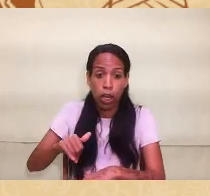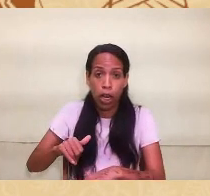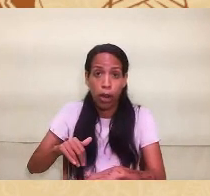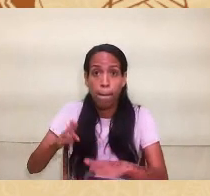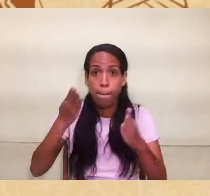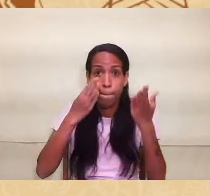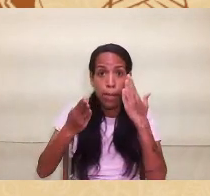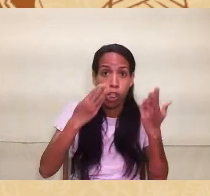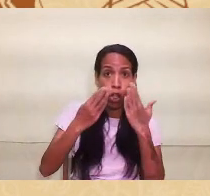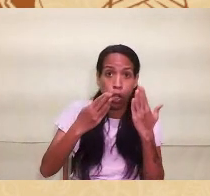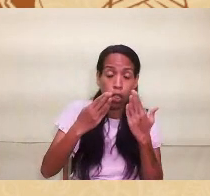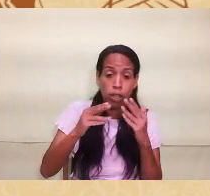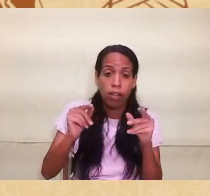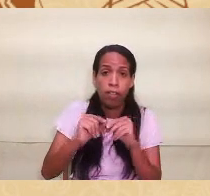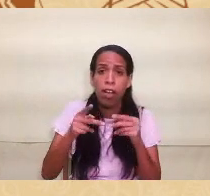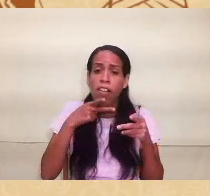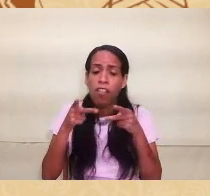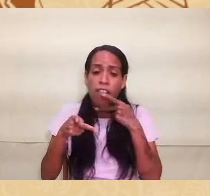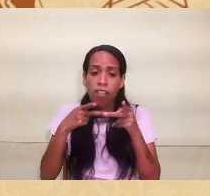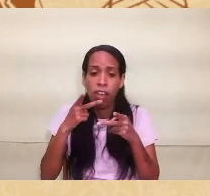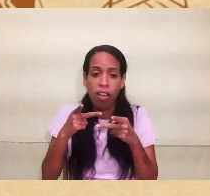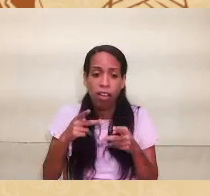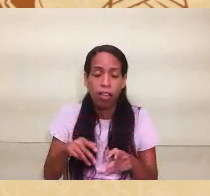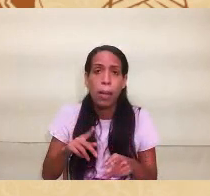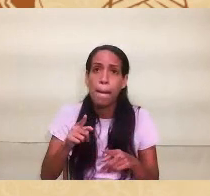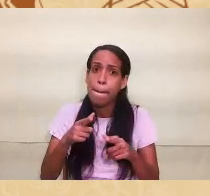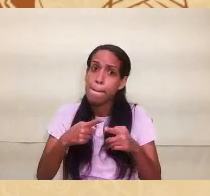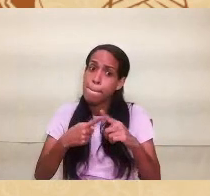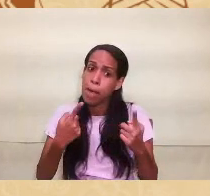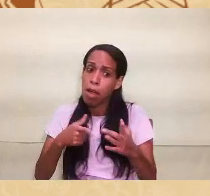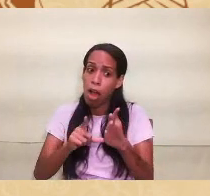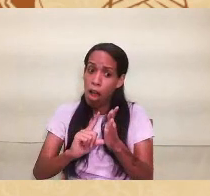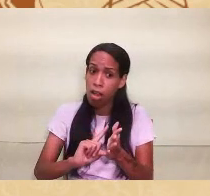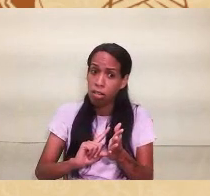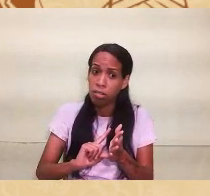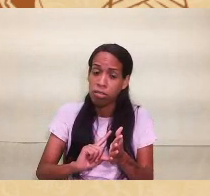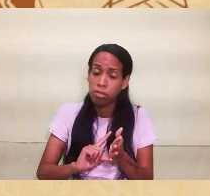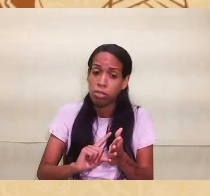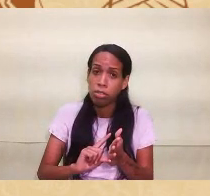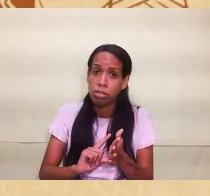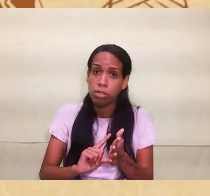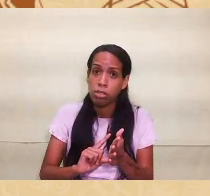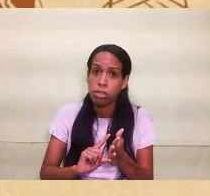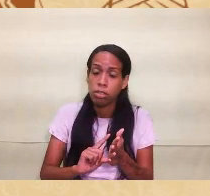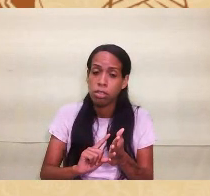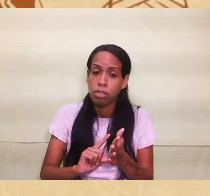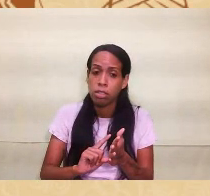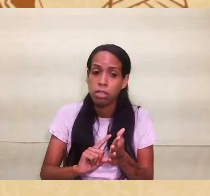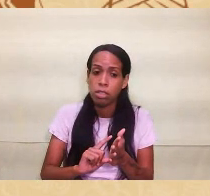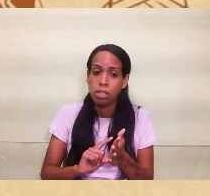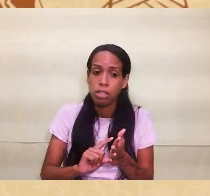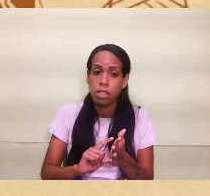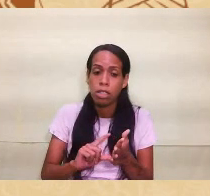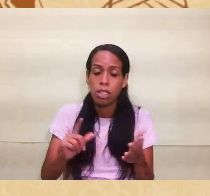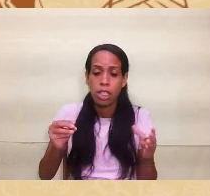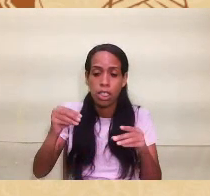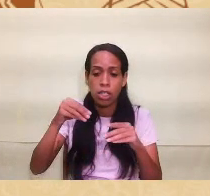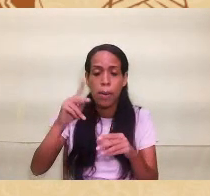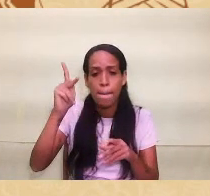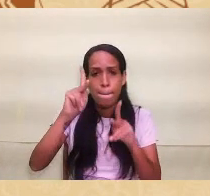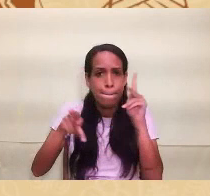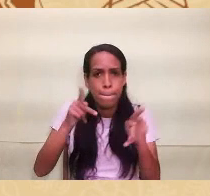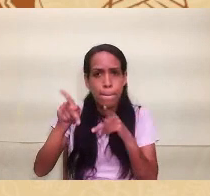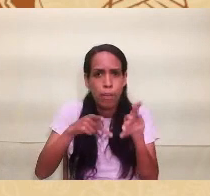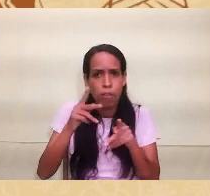para fazer falas, certo? Mas antes de tudo, de ser doutor, pós-doutorando, professor